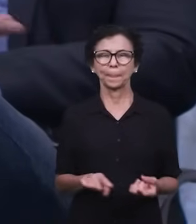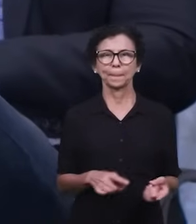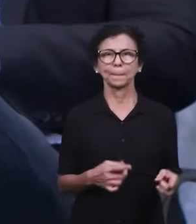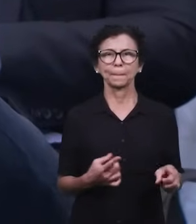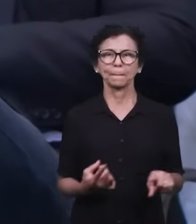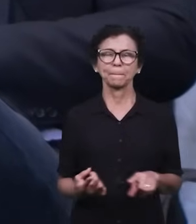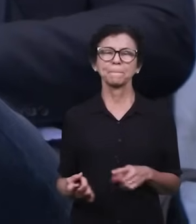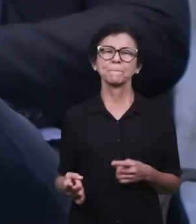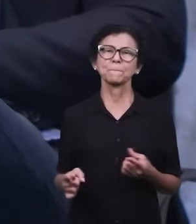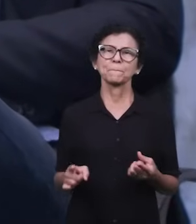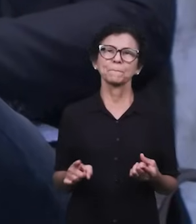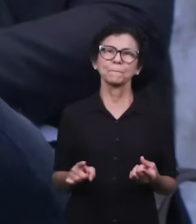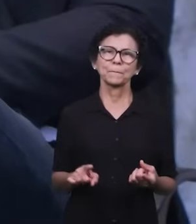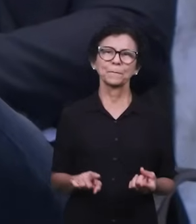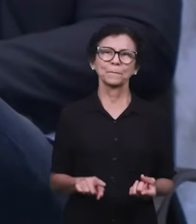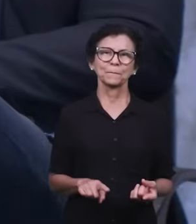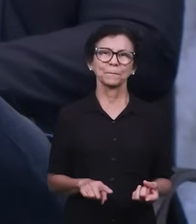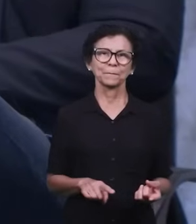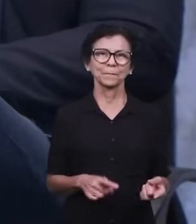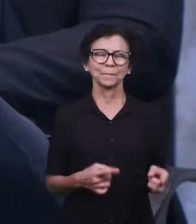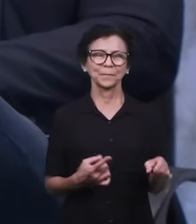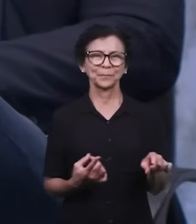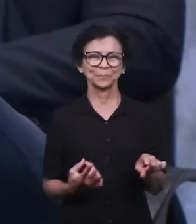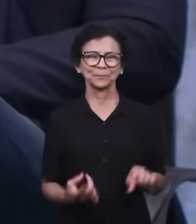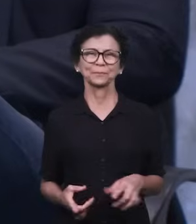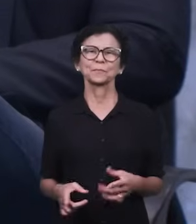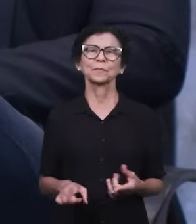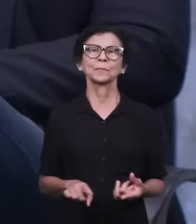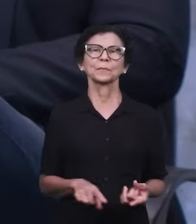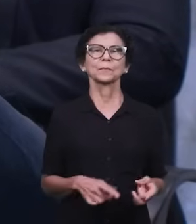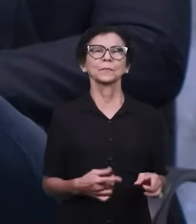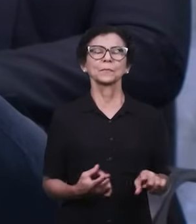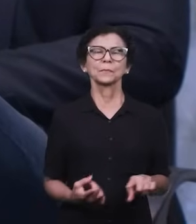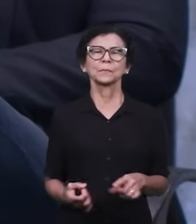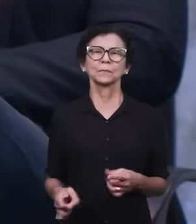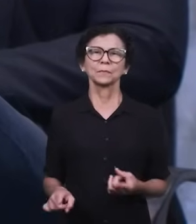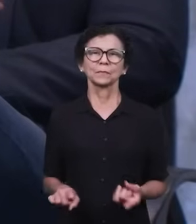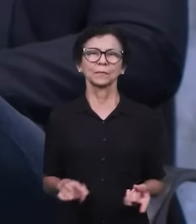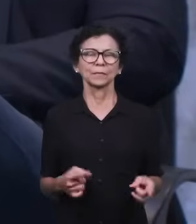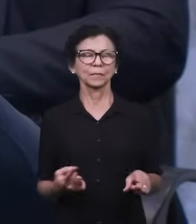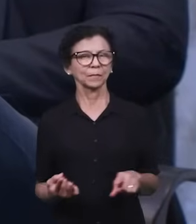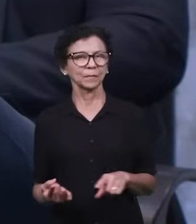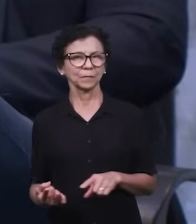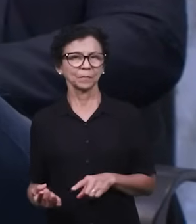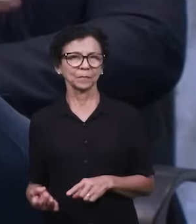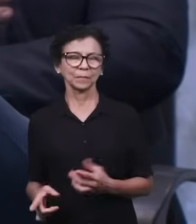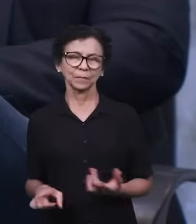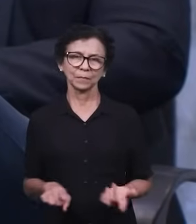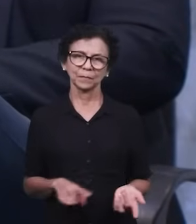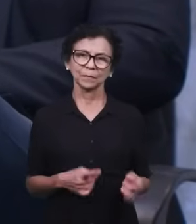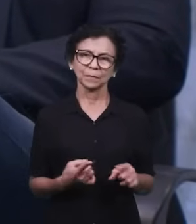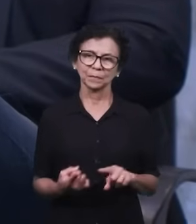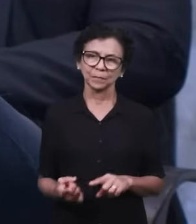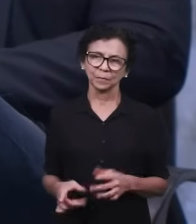esse nível que ela atingiu. E vamos falar antes de premiações, né, que o Senhor concedeu a ela. Vamos